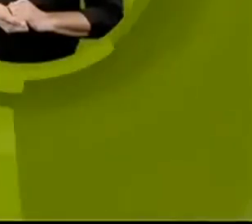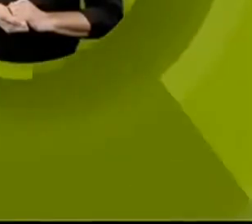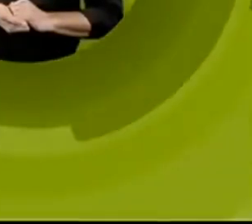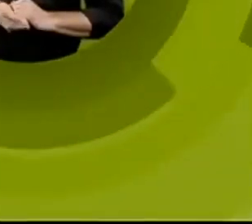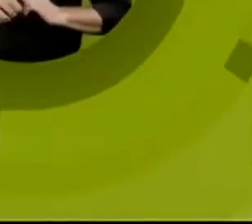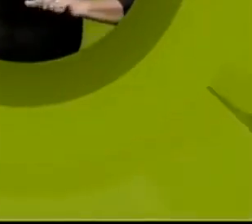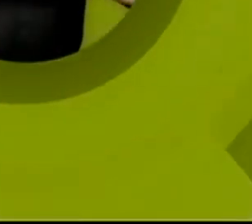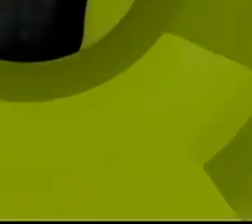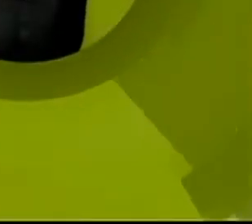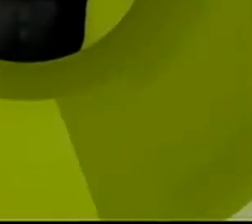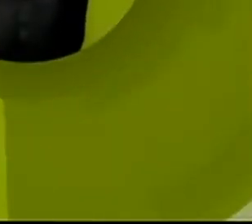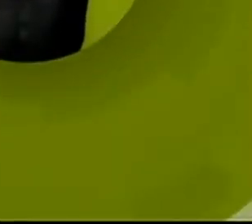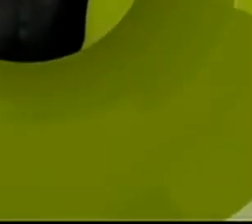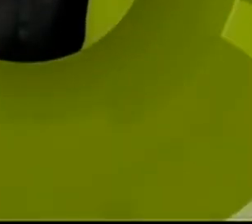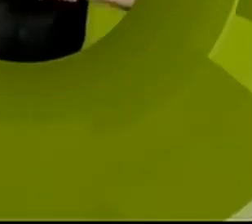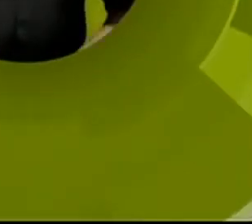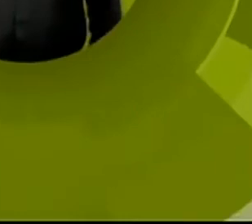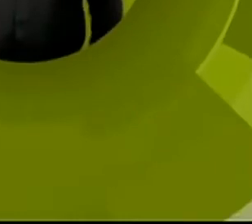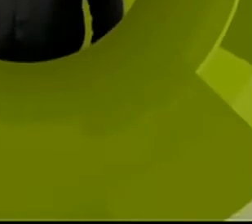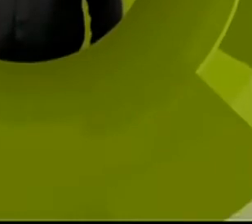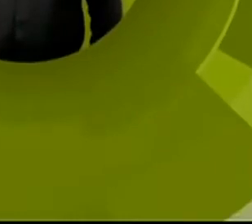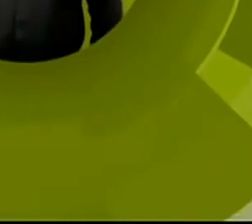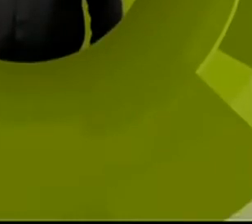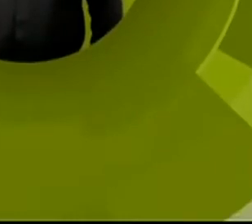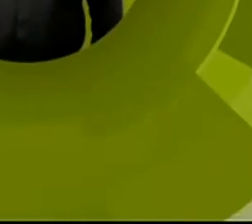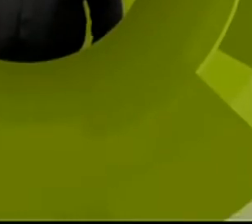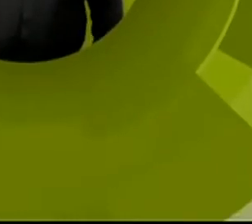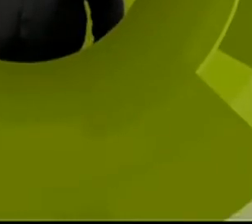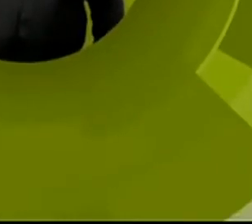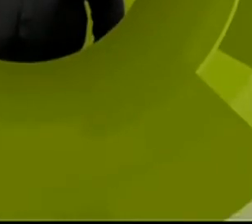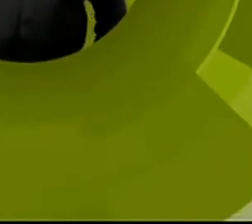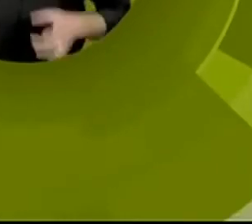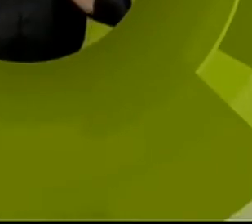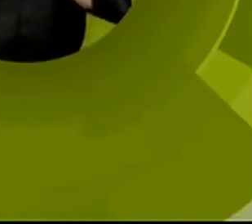O programa a seguir é livre para todos os públicos.